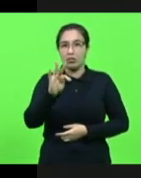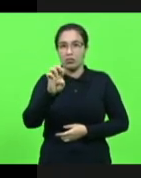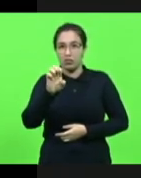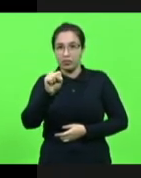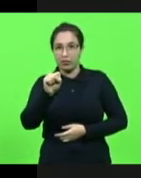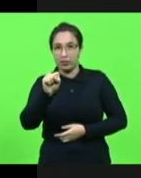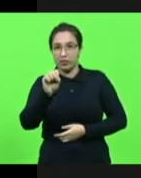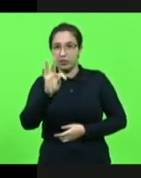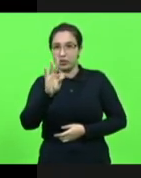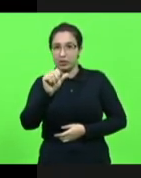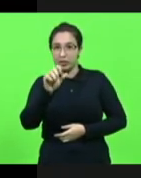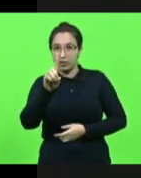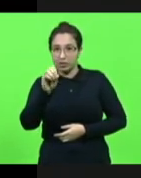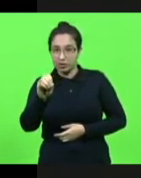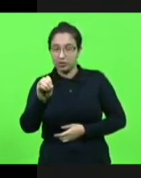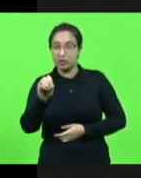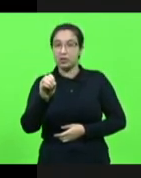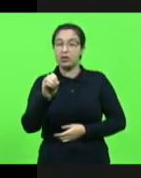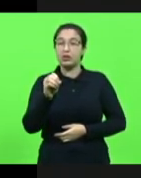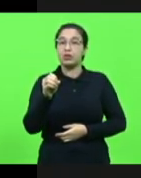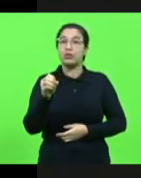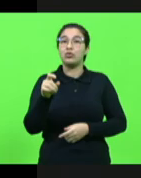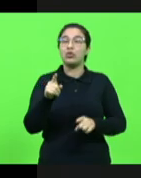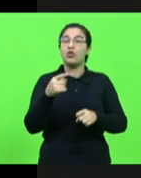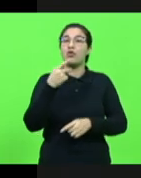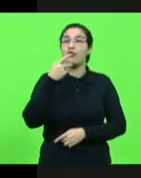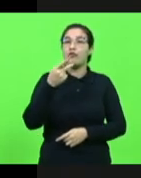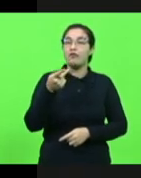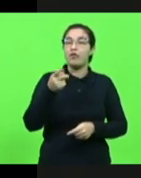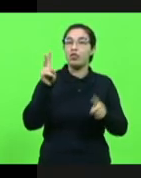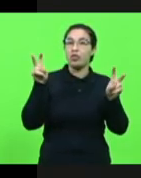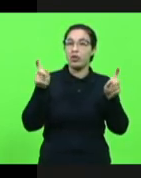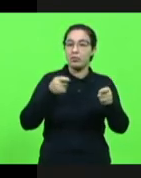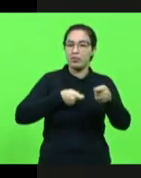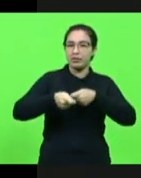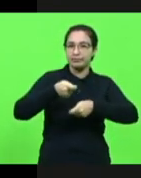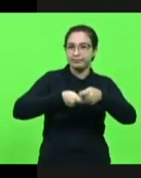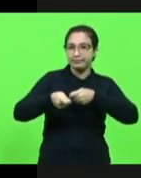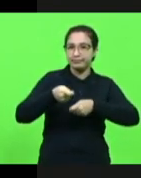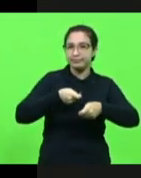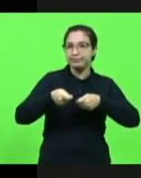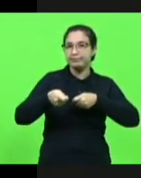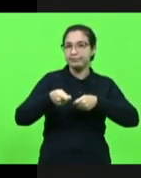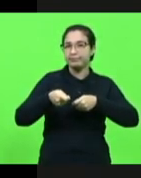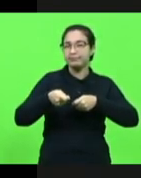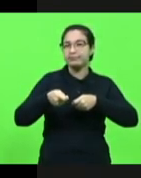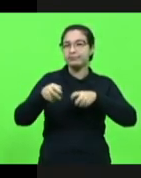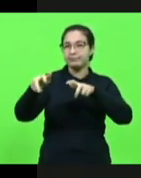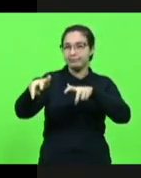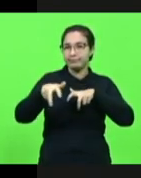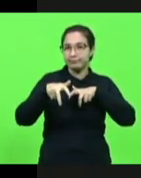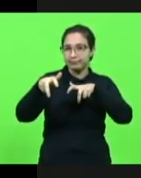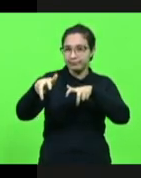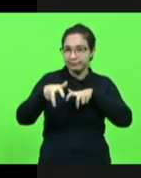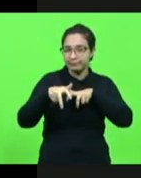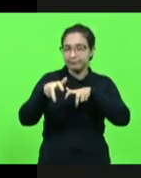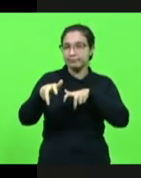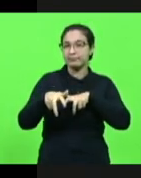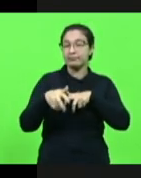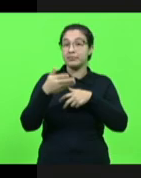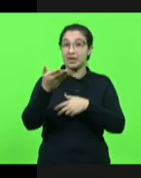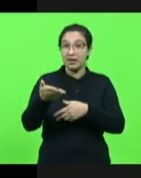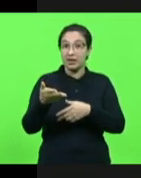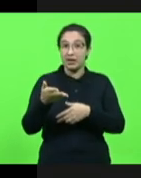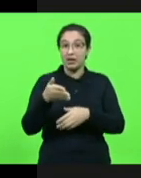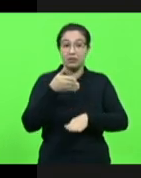fala sobre o agronegócio, a agricultura. É uma pessoa que se envolve em todos